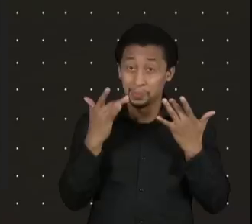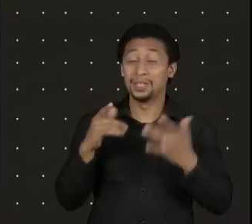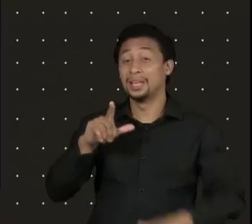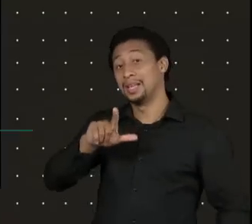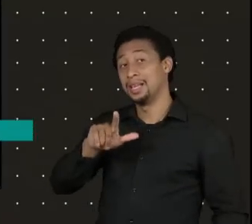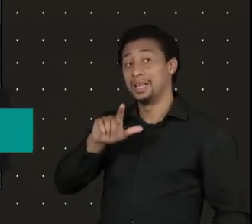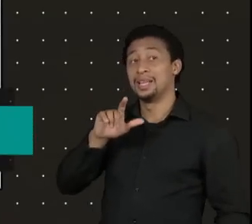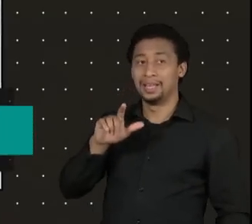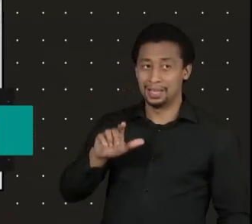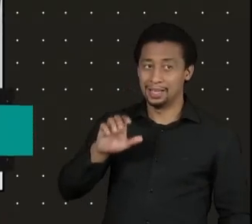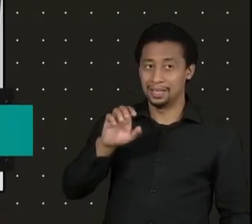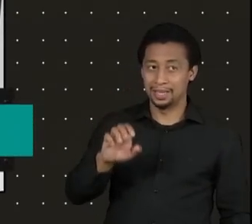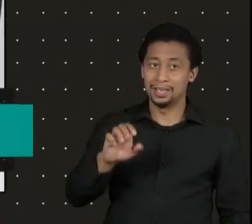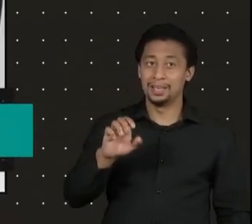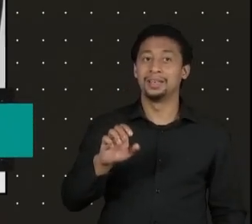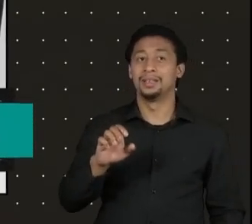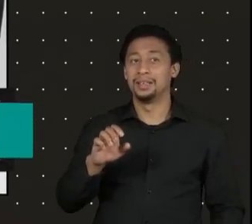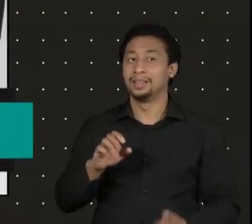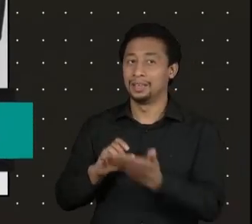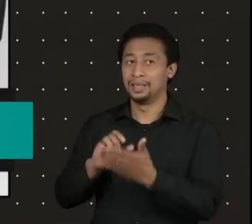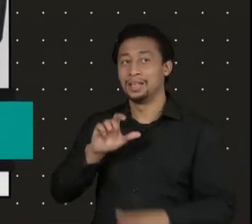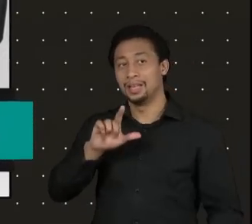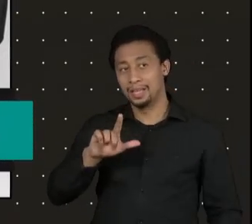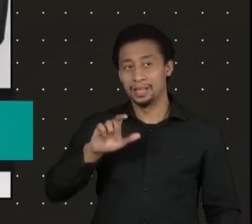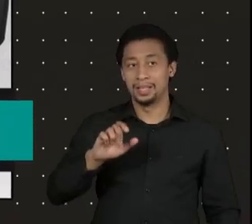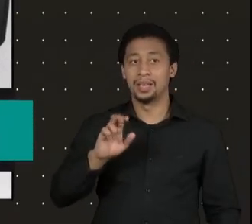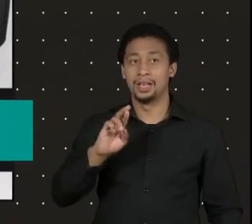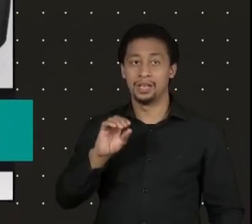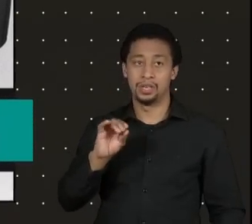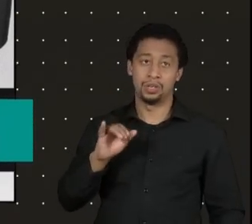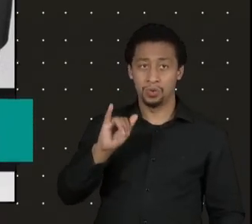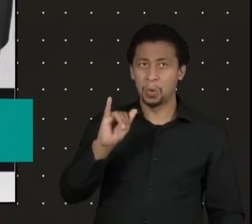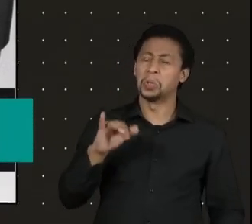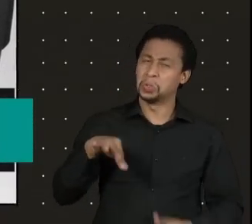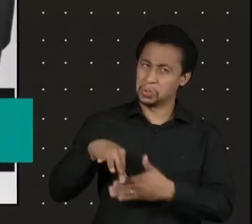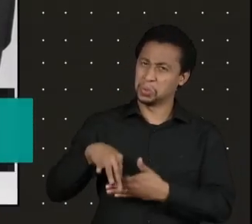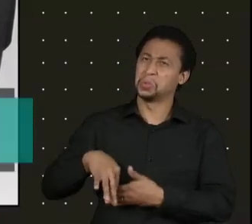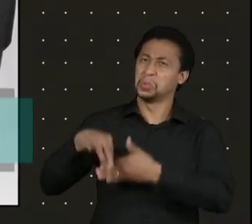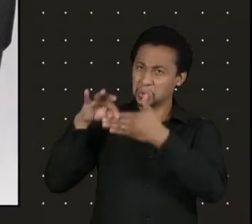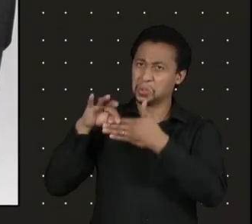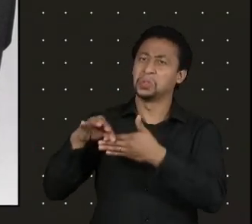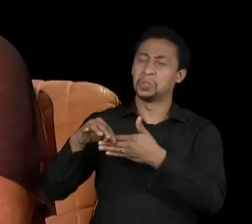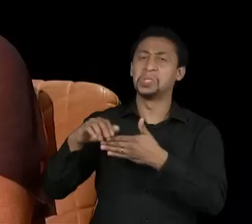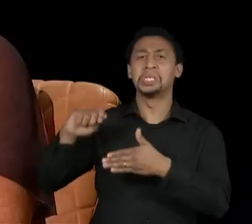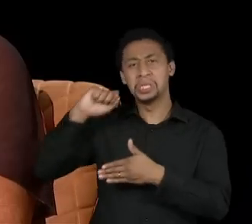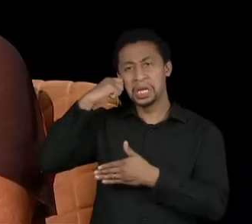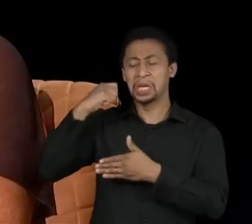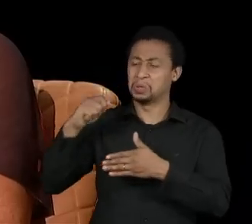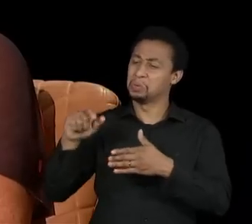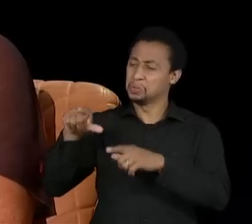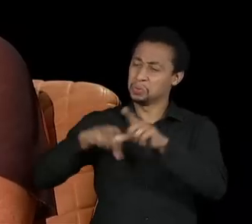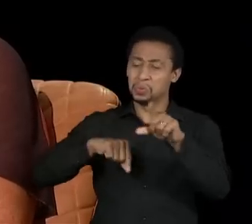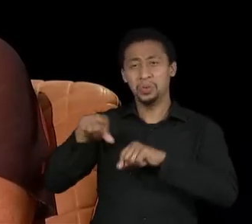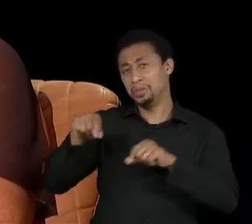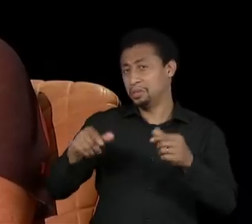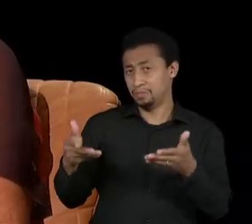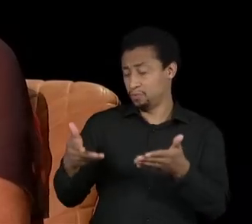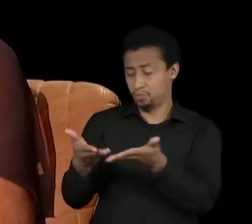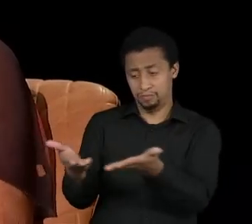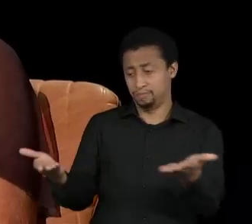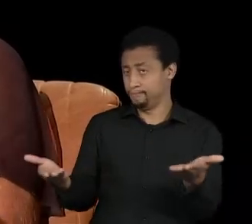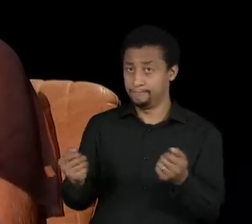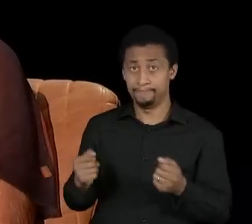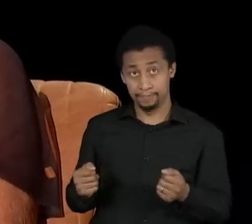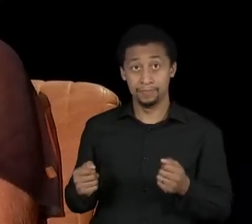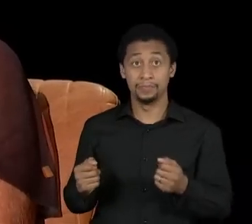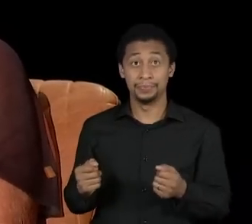era um dos poderosos, junto com o Michael e aquela gente toda. Bom,